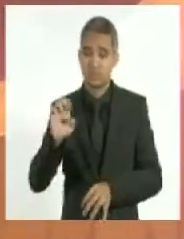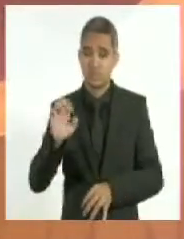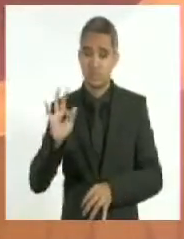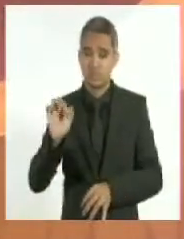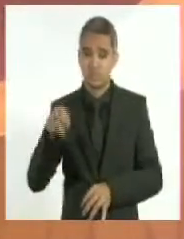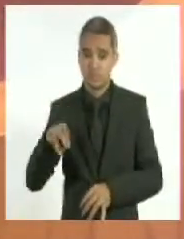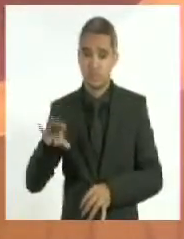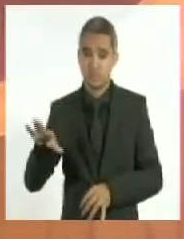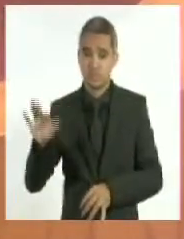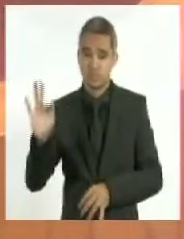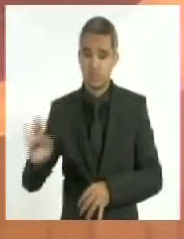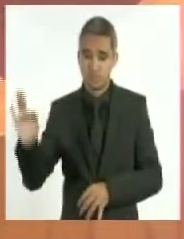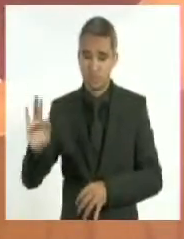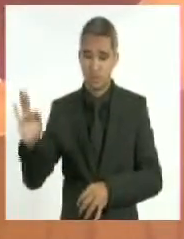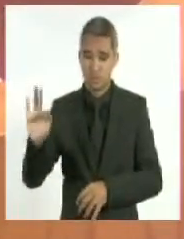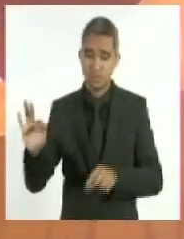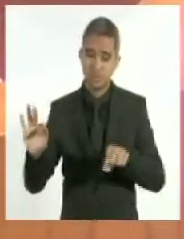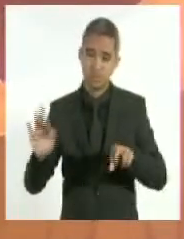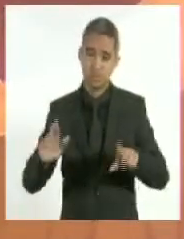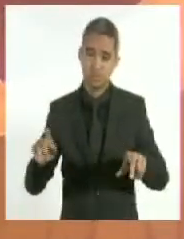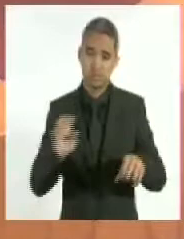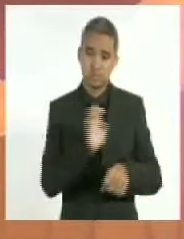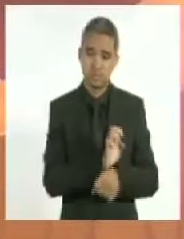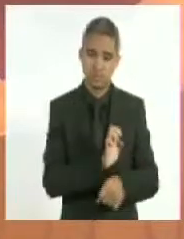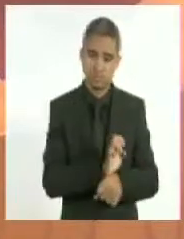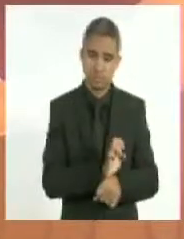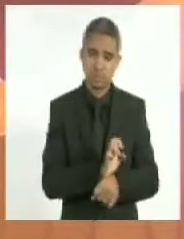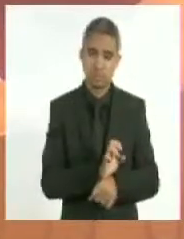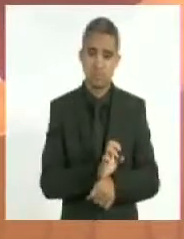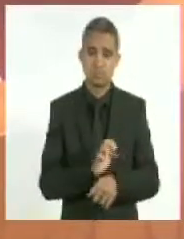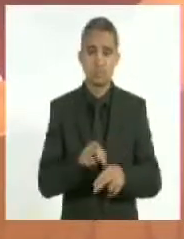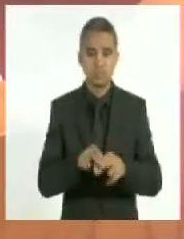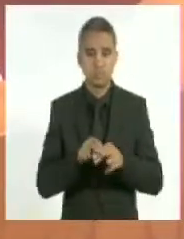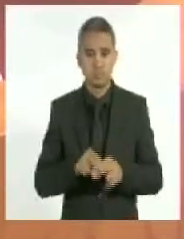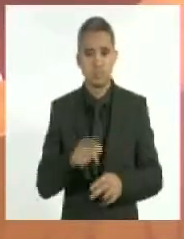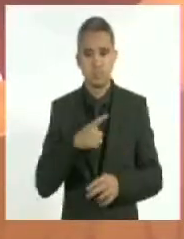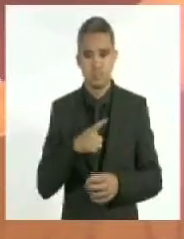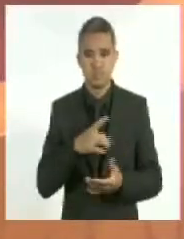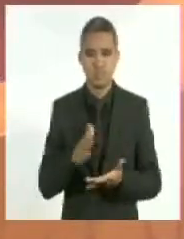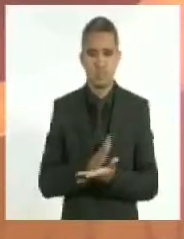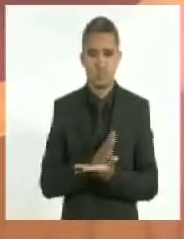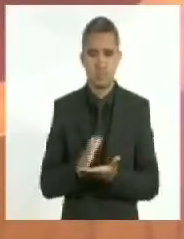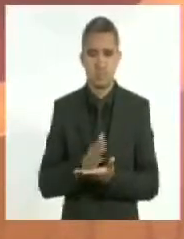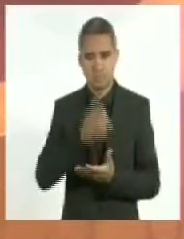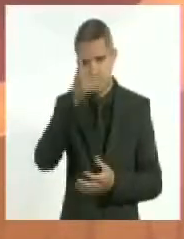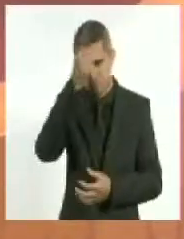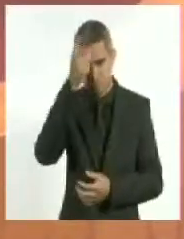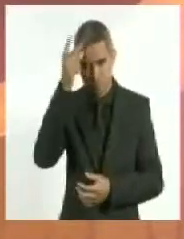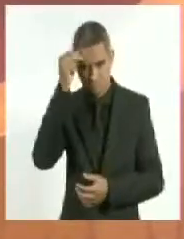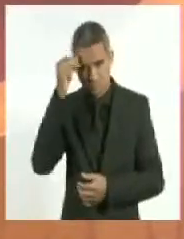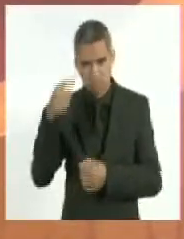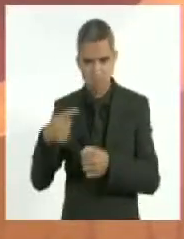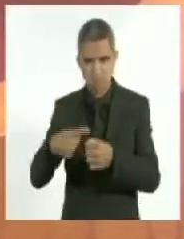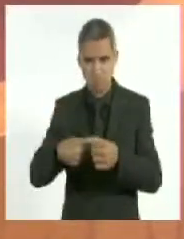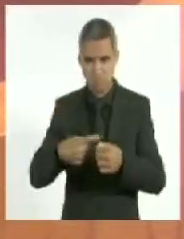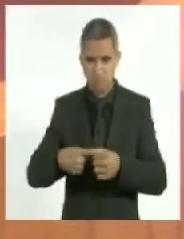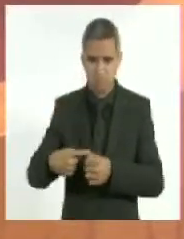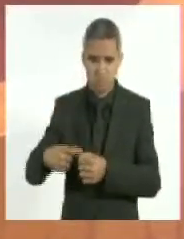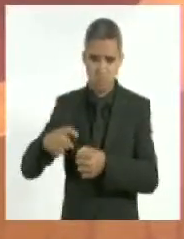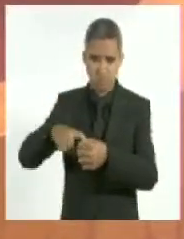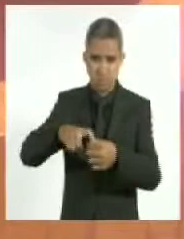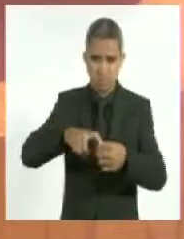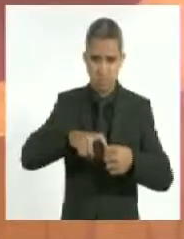a mudança de posição de alguns prefeitos que fazem parte dessa cooperativa. Porque a Vale ou a outras empresas que fazem